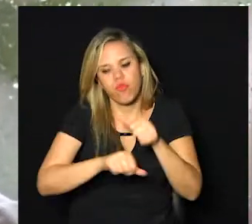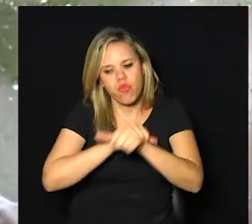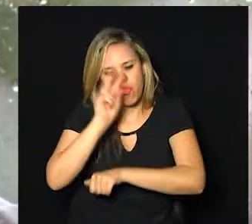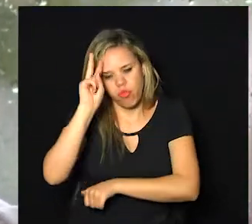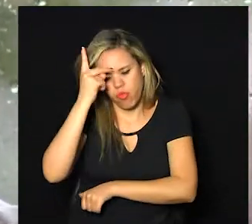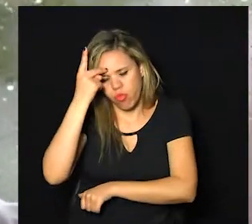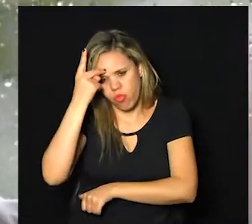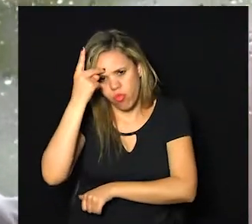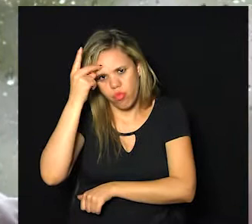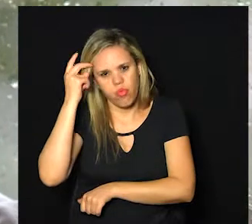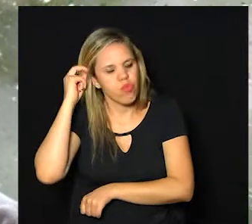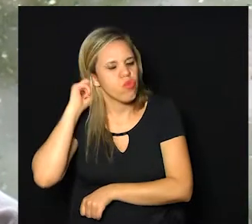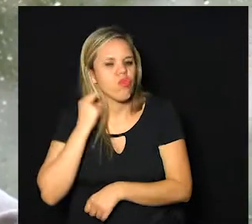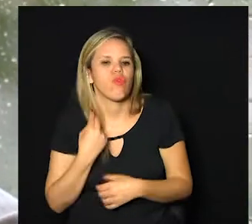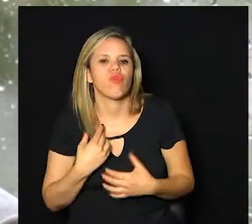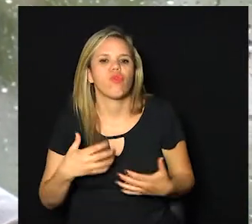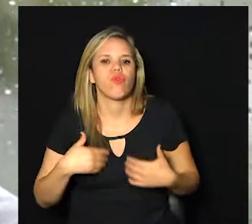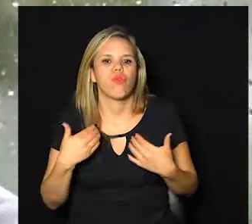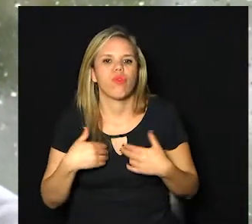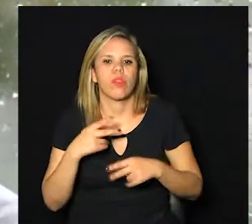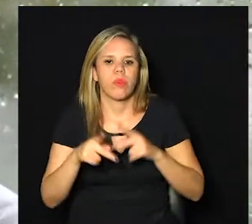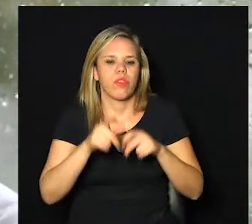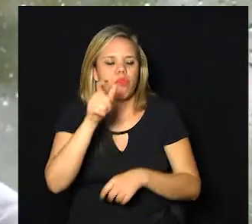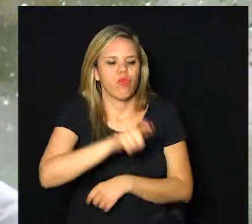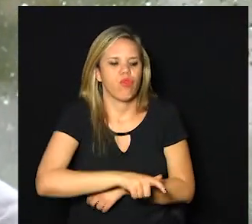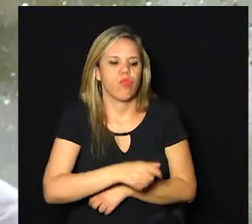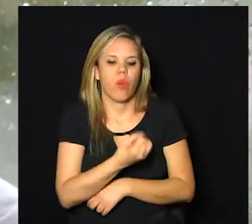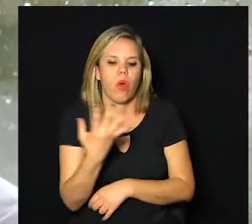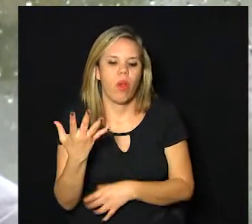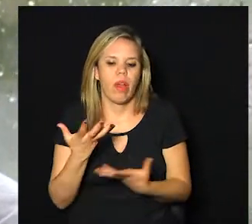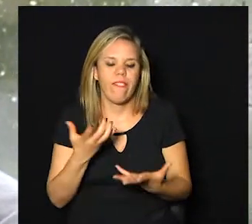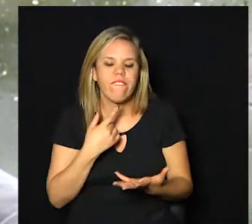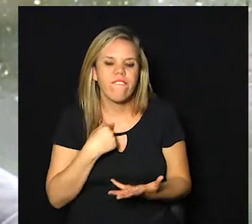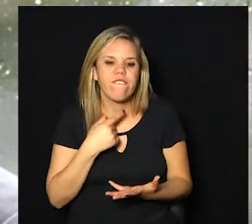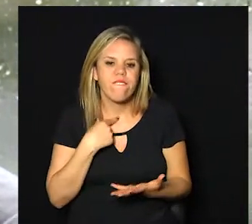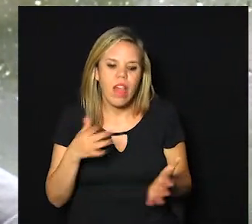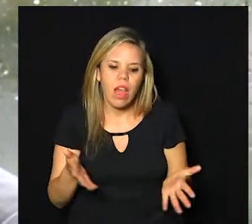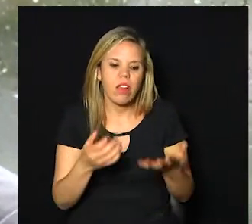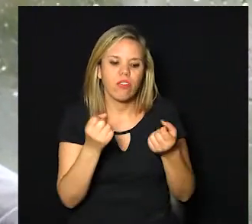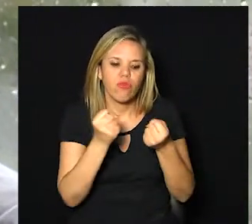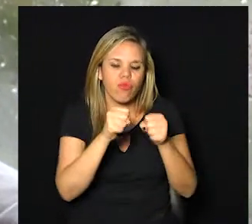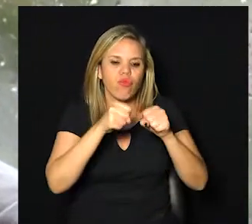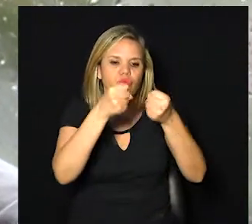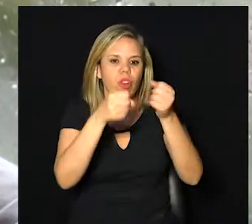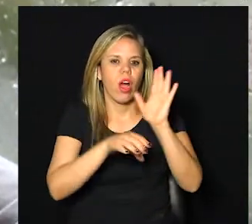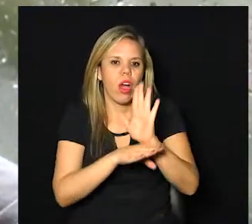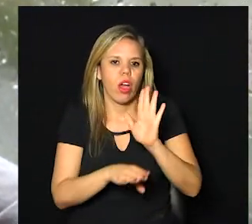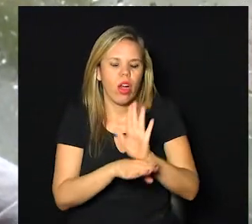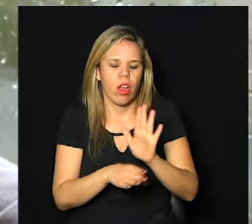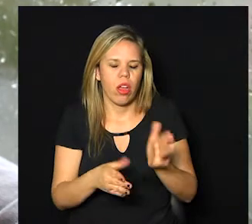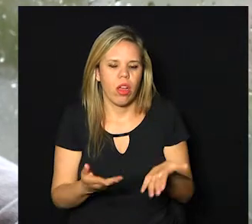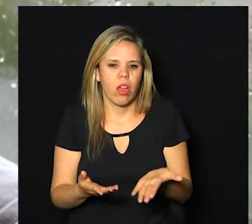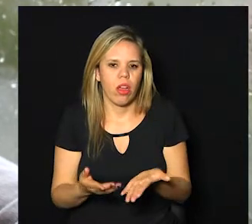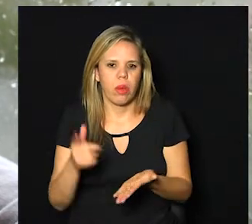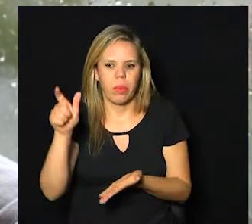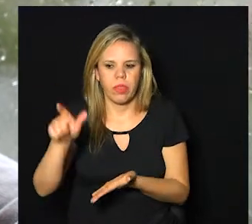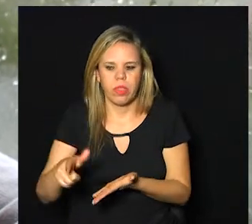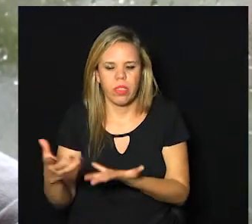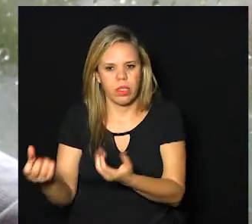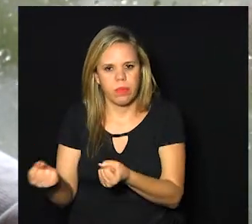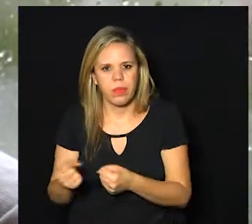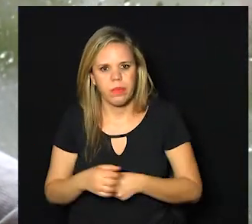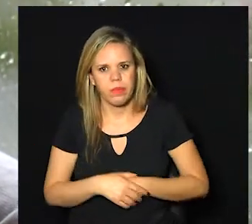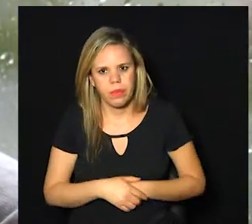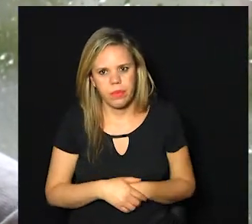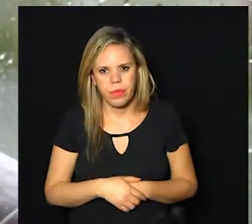um pouquinho o humor do outro. Depende do quanto que você está disposto e disponível, depende para dar e o quanto que o outro está disponível